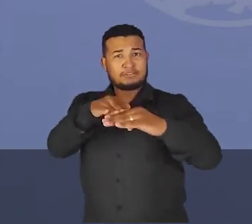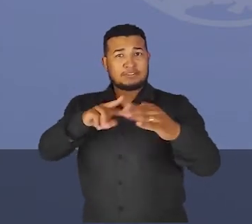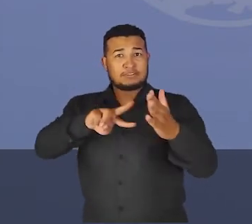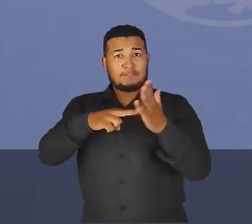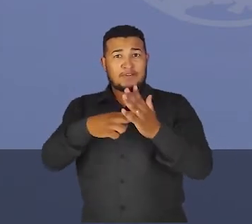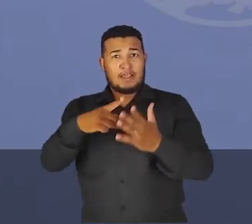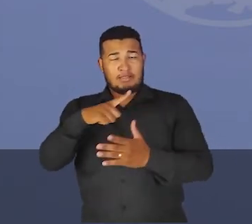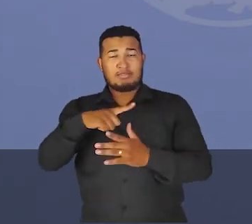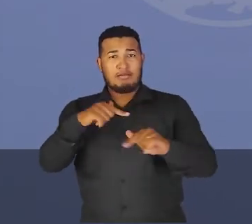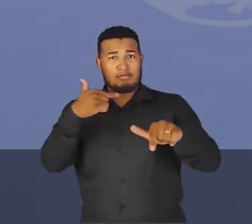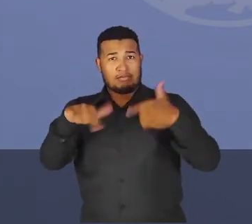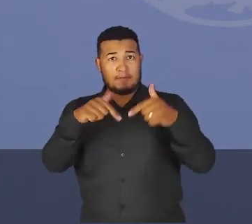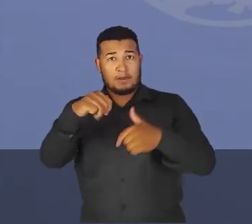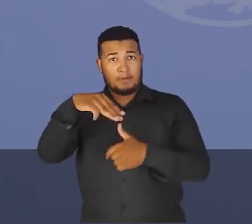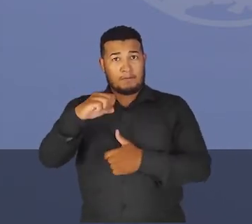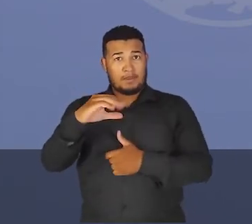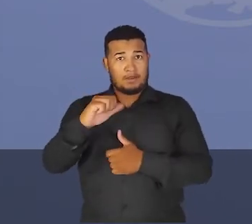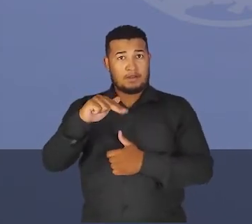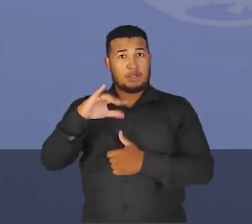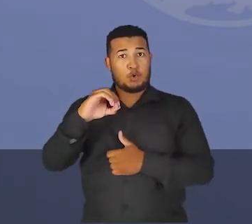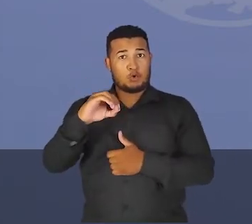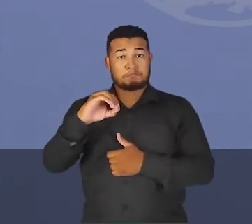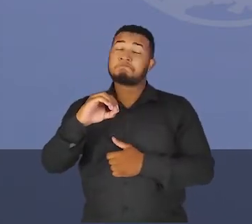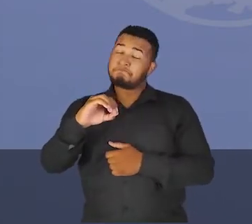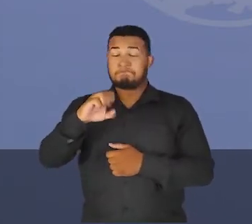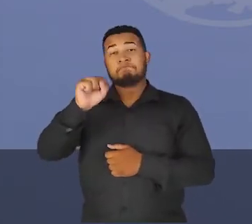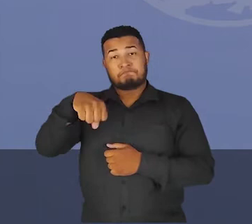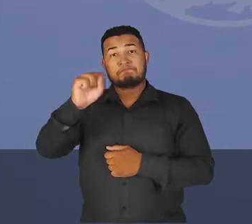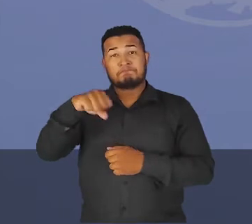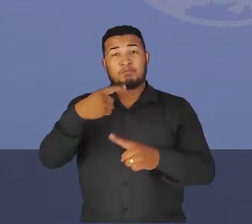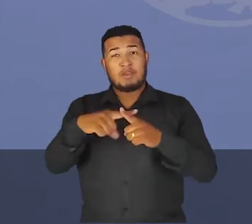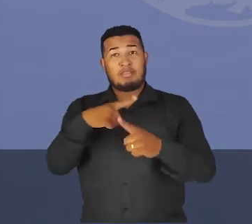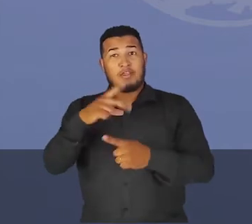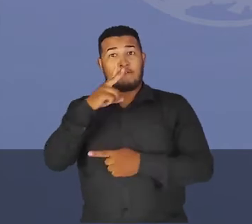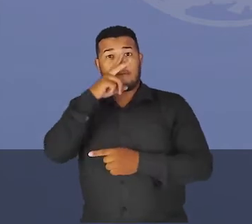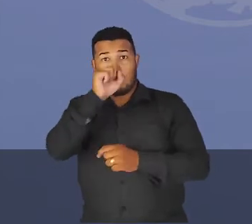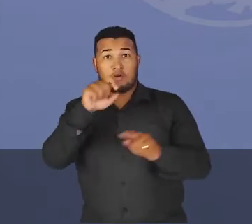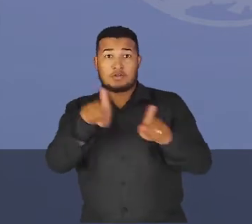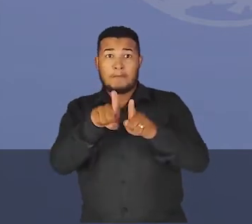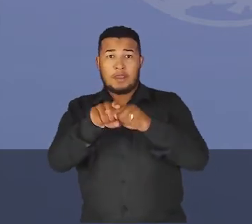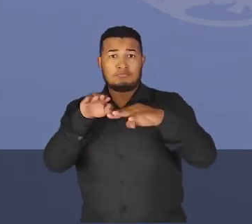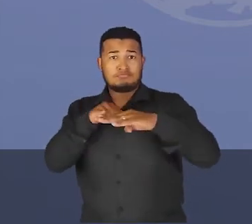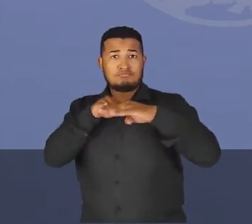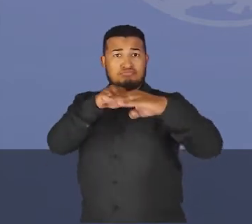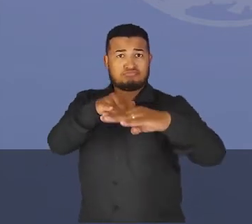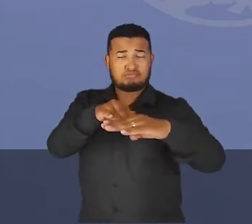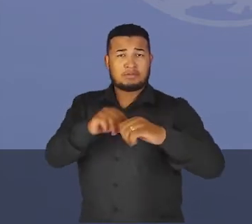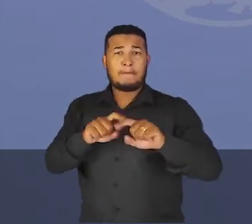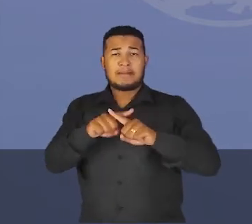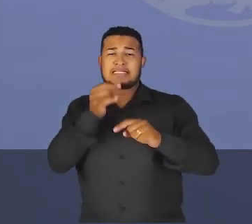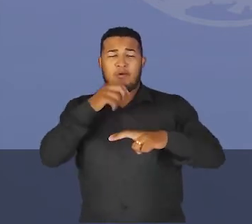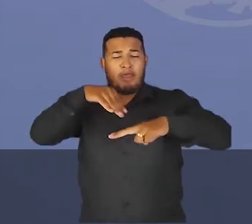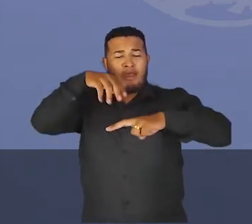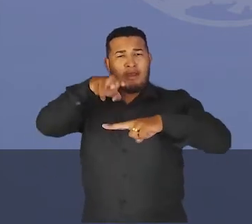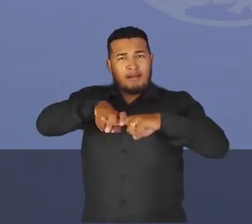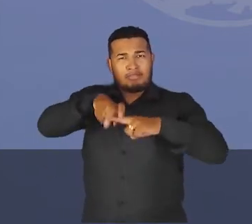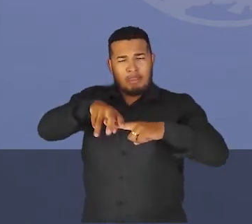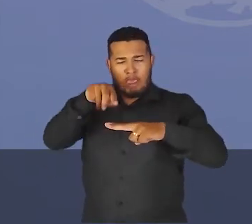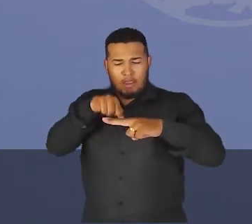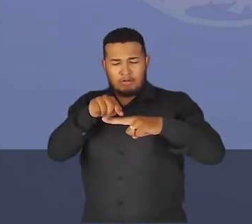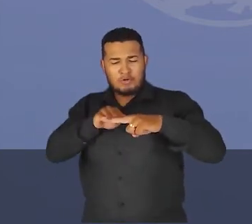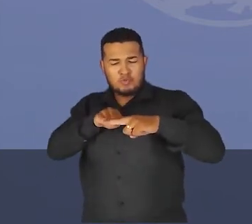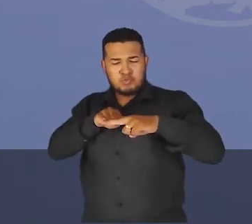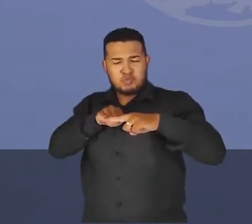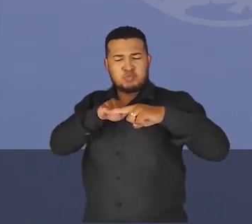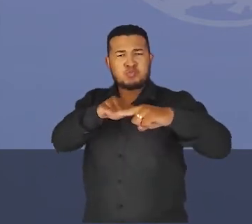exercendo o trabalho mecânico? E a resposta é sim. Você tem uma força e tem um deslocamento. No caso da cadeira, quando você empurra a